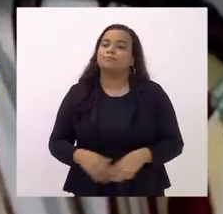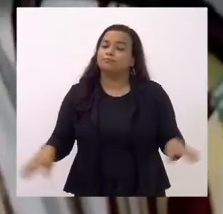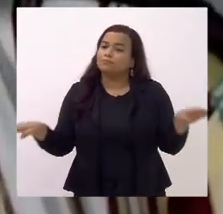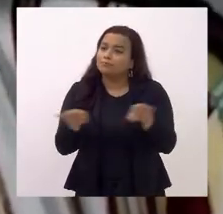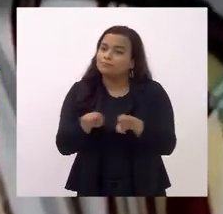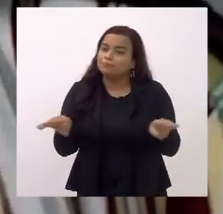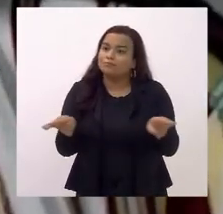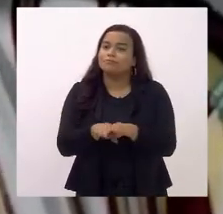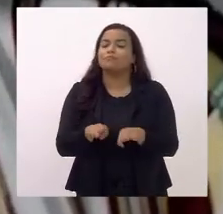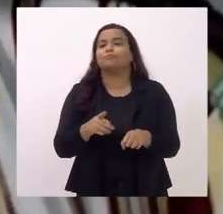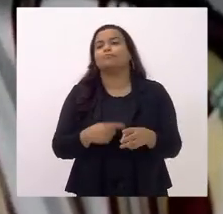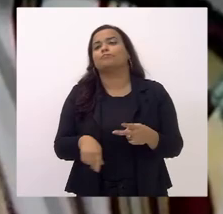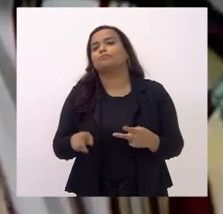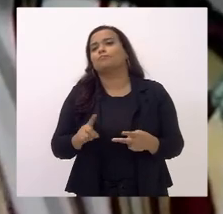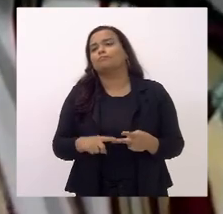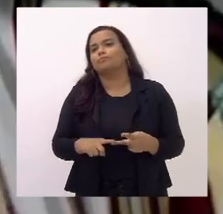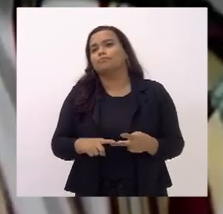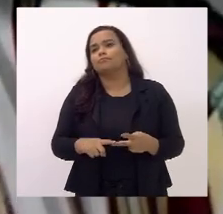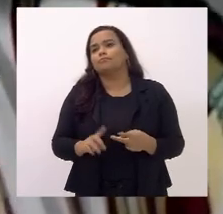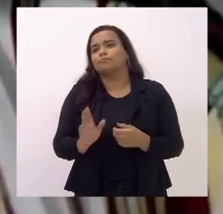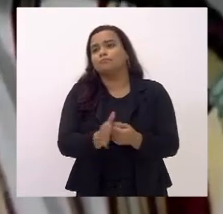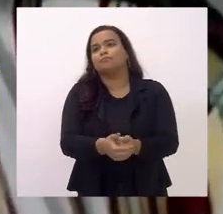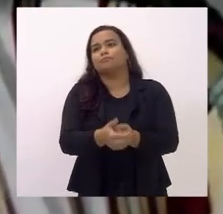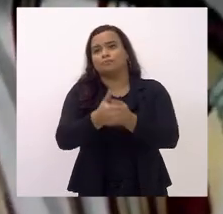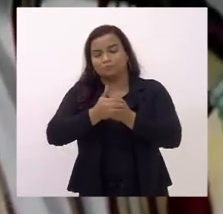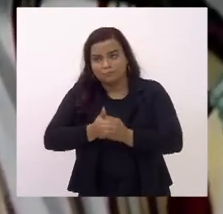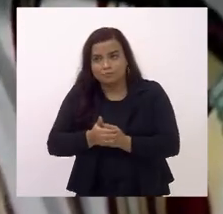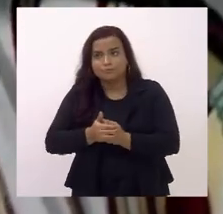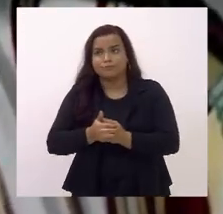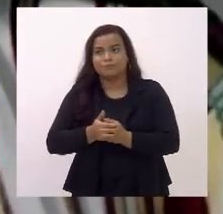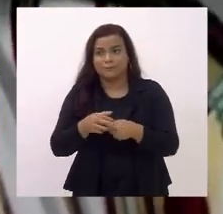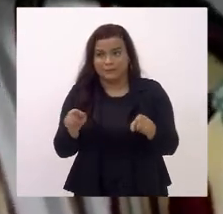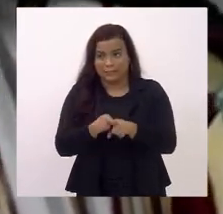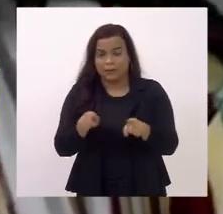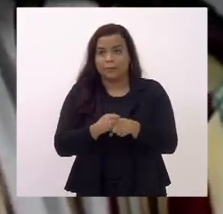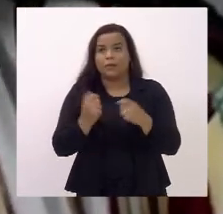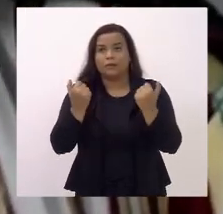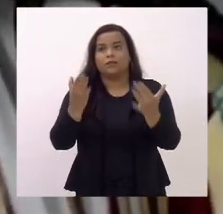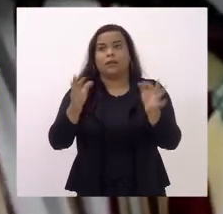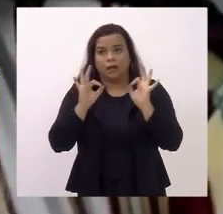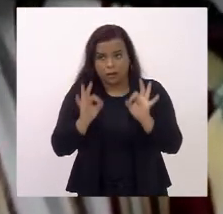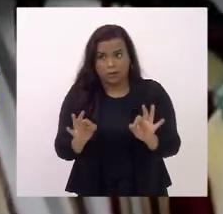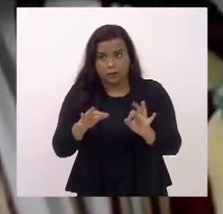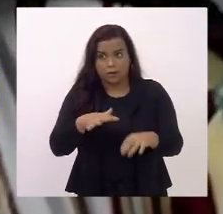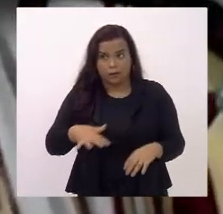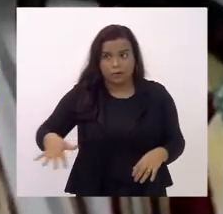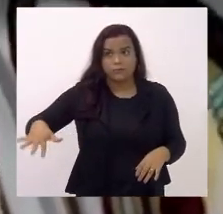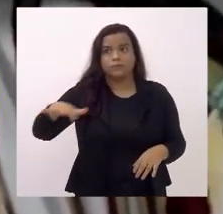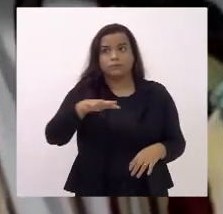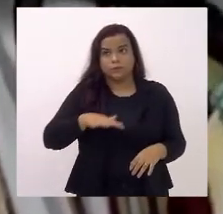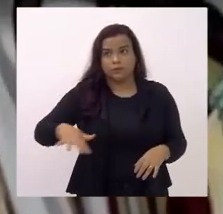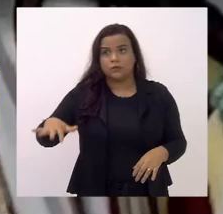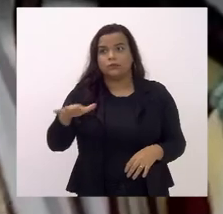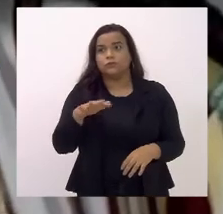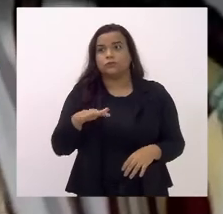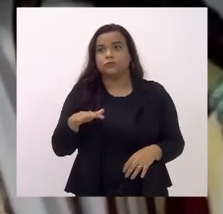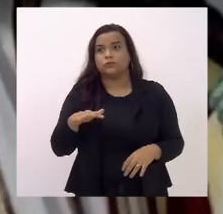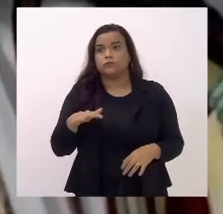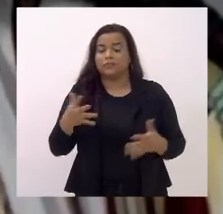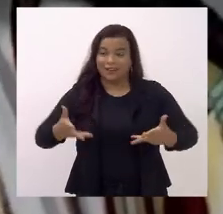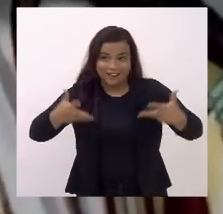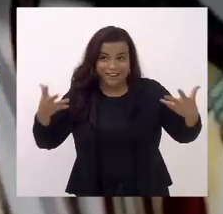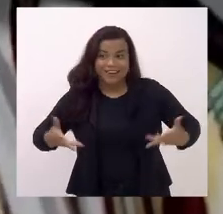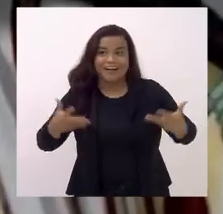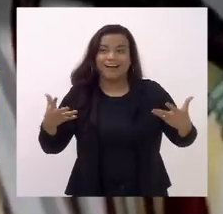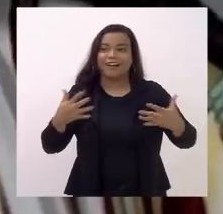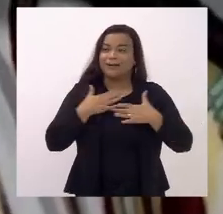igualitária, que seja, né, acolhedora e que possa garantir um ambiente de alegria,